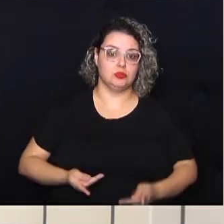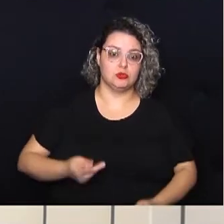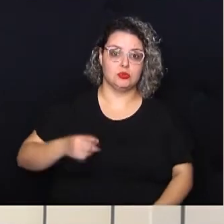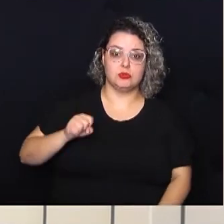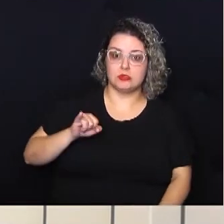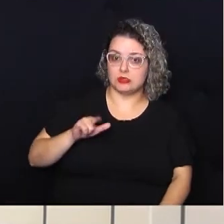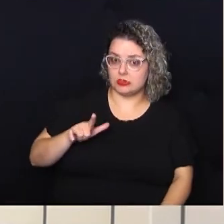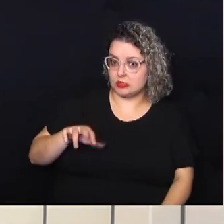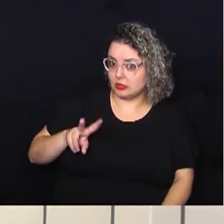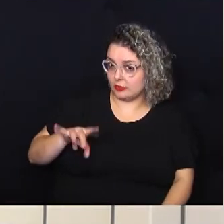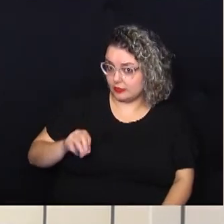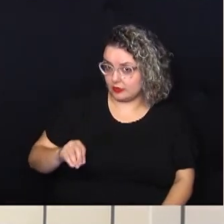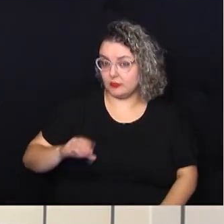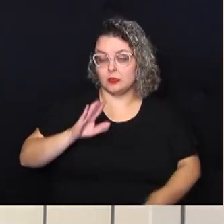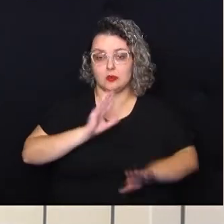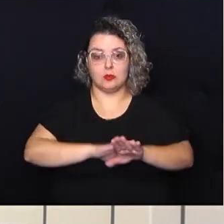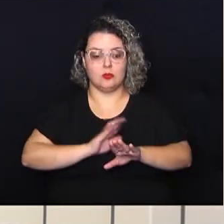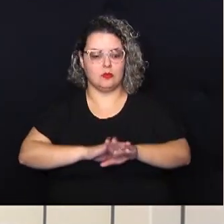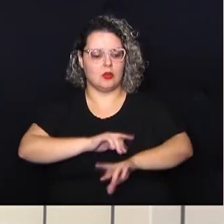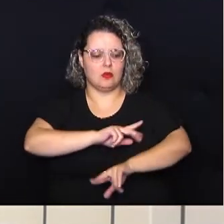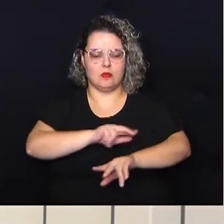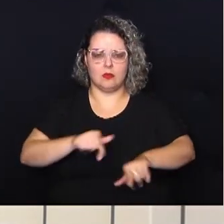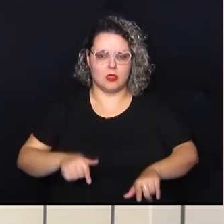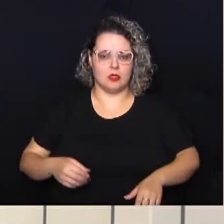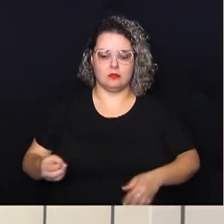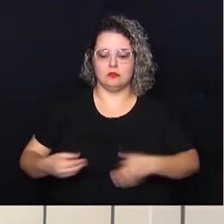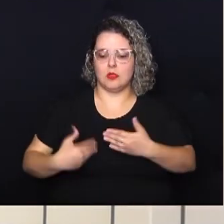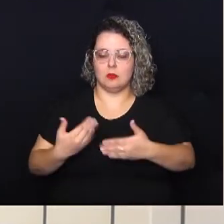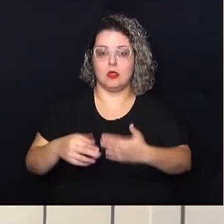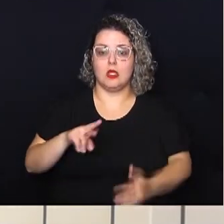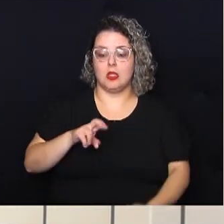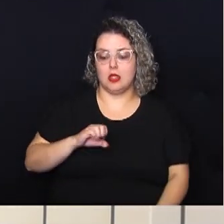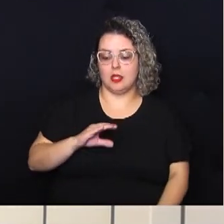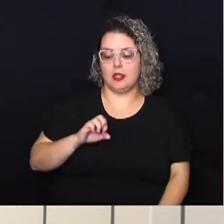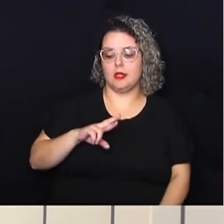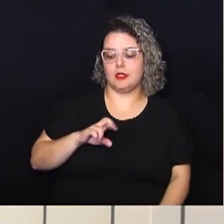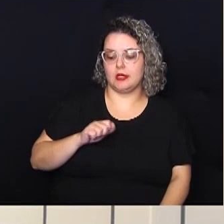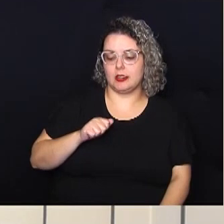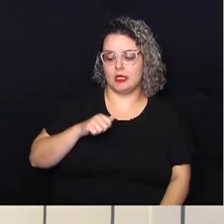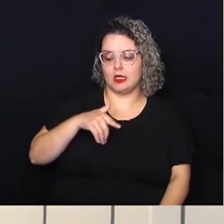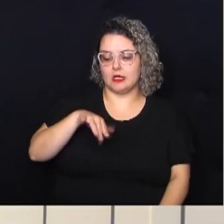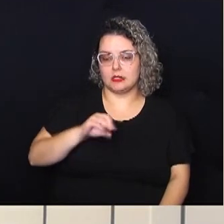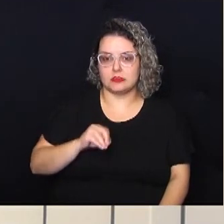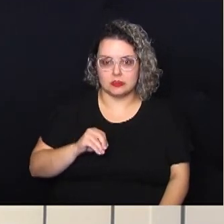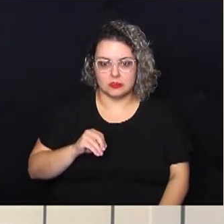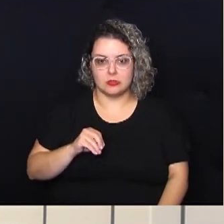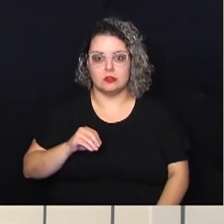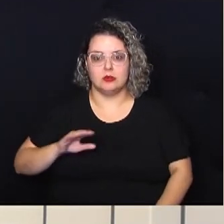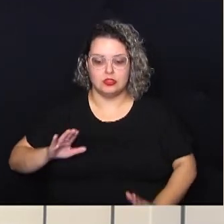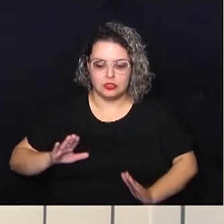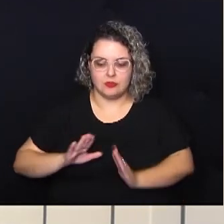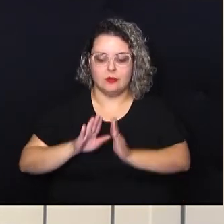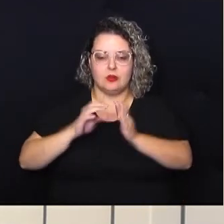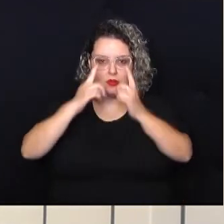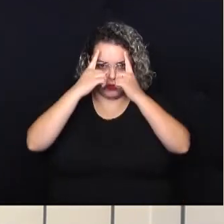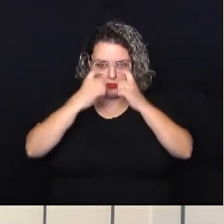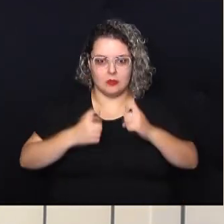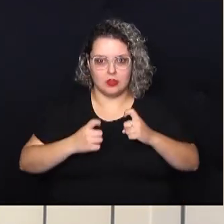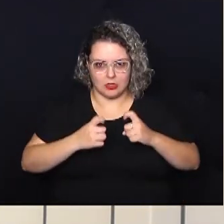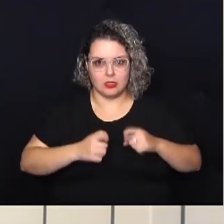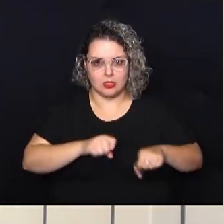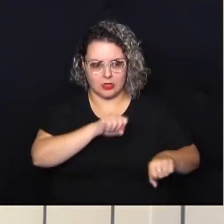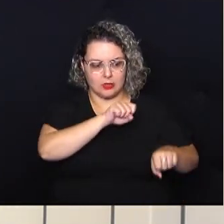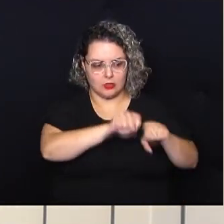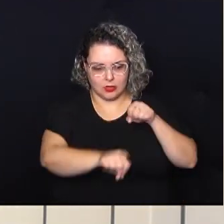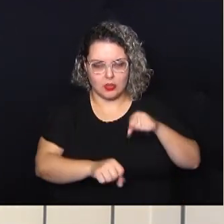série de medidas recentemente sobre recriação da Comissão Intersetorial de Enfrentamento à Violência Sexual contra